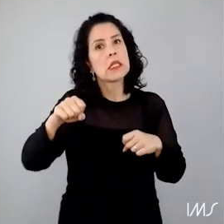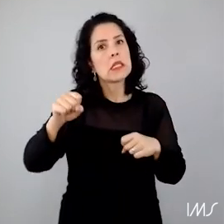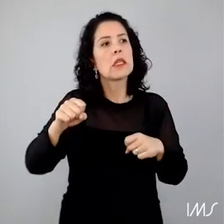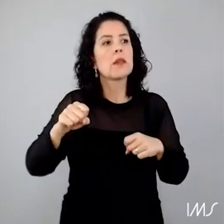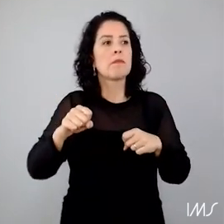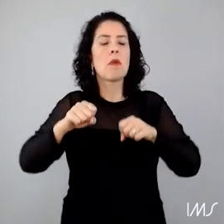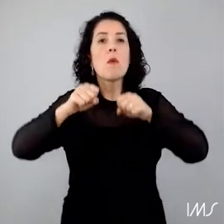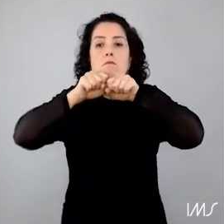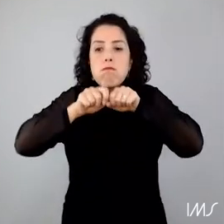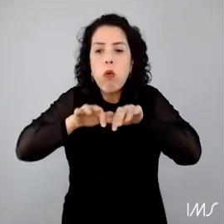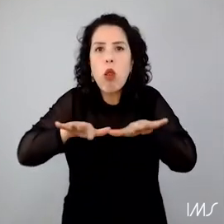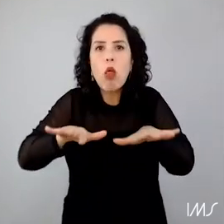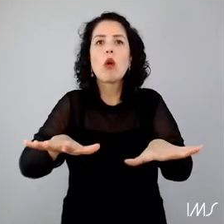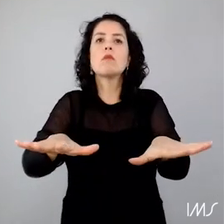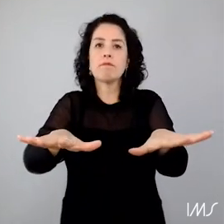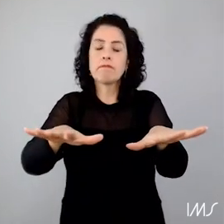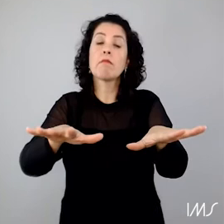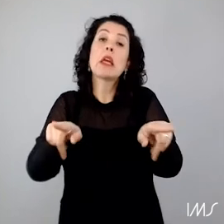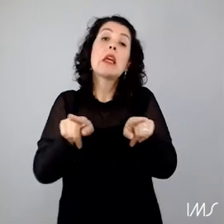E nós tivemos